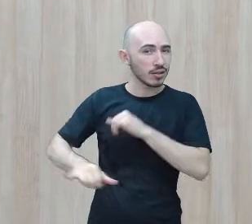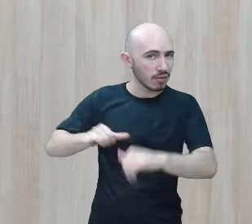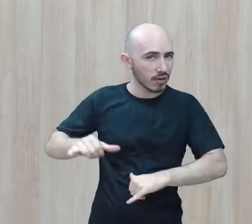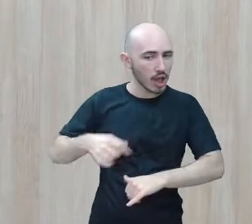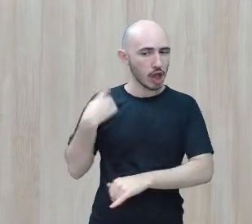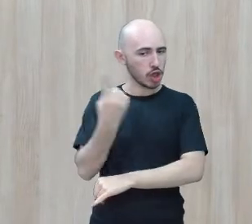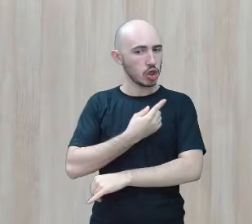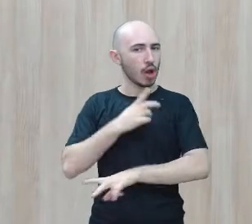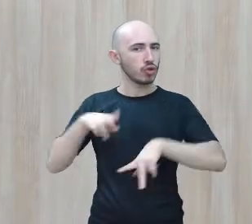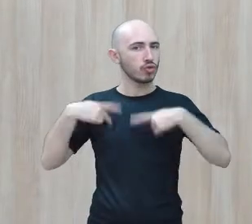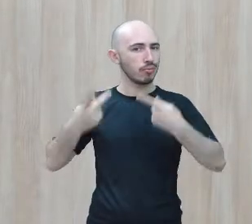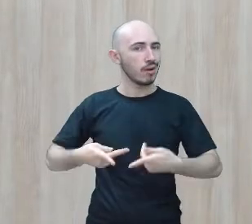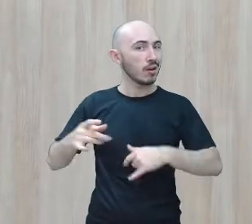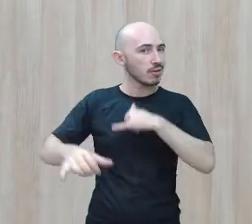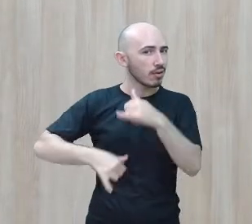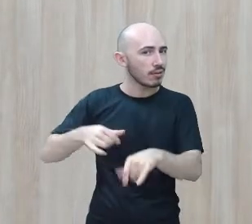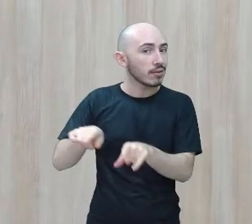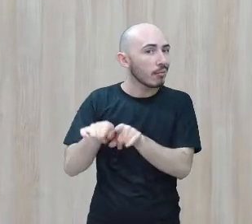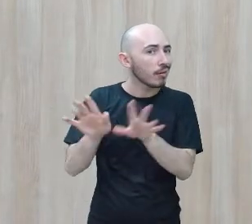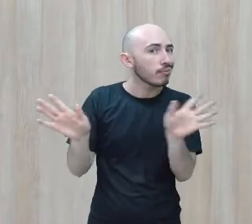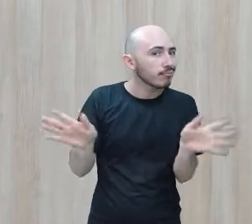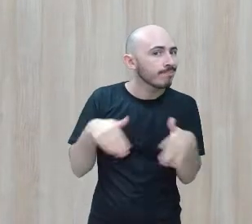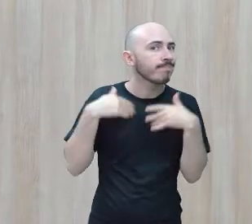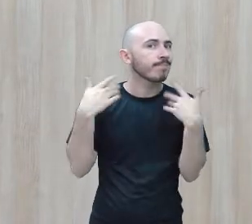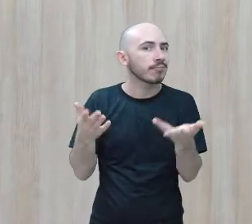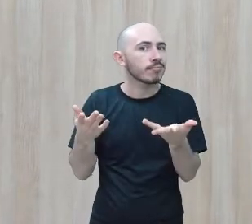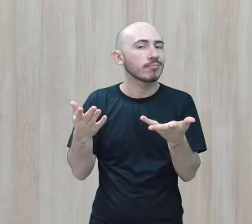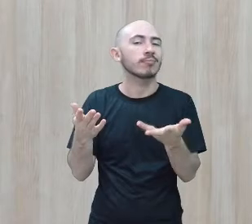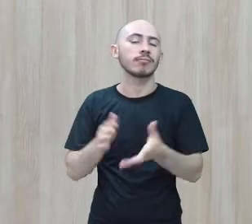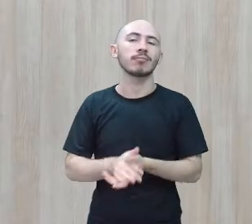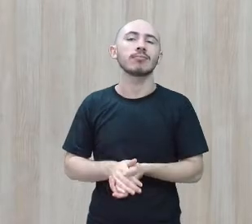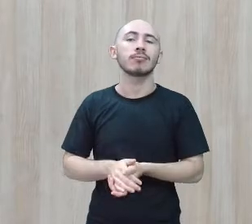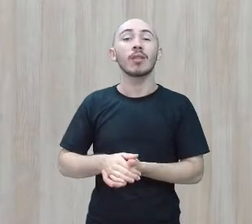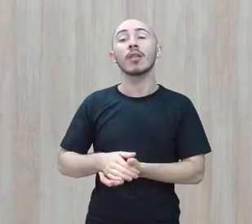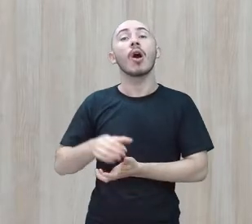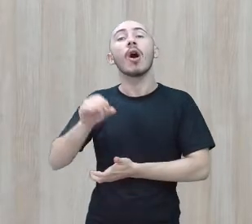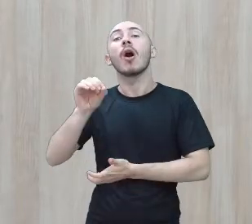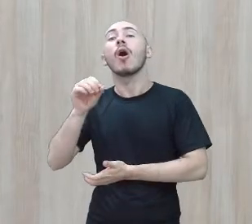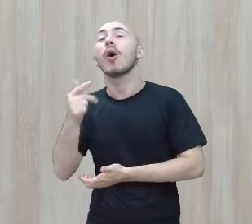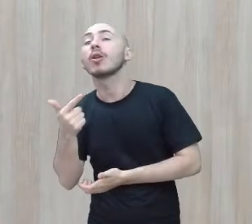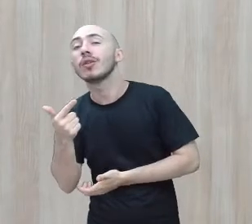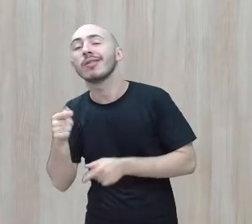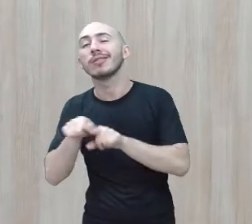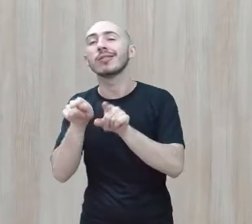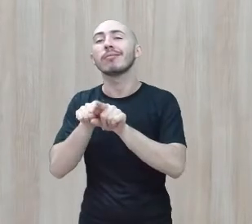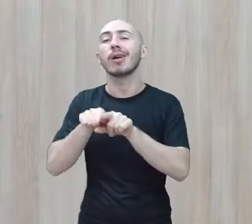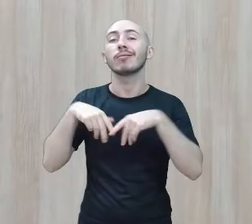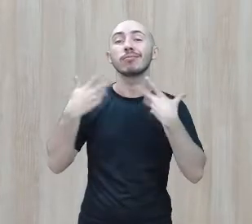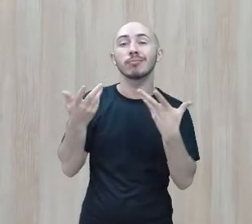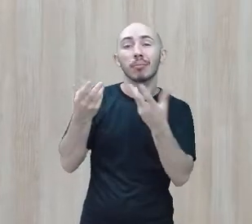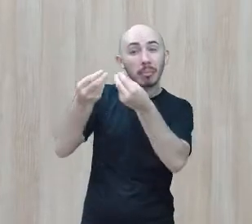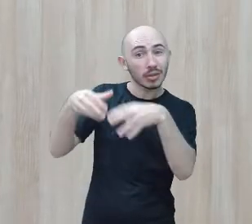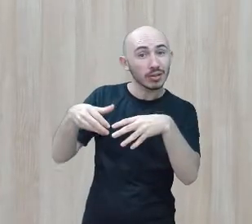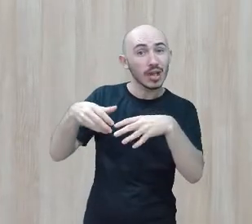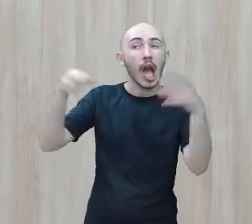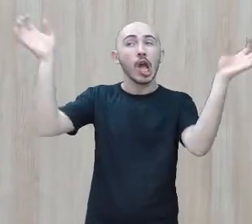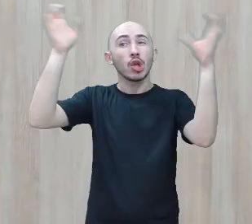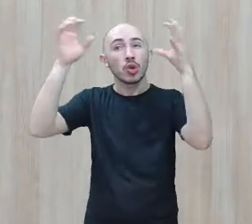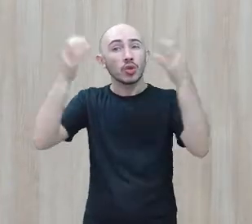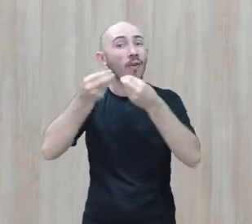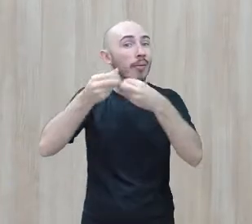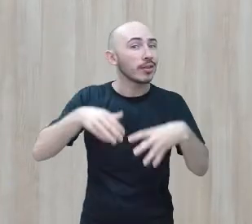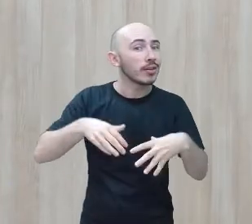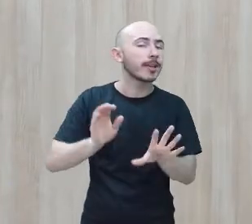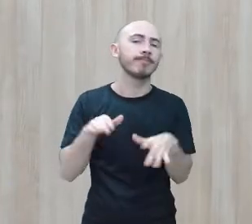nós aqui? E o nosso oxigênio? E a questão das chuvas? Então, é algo a se pensar. Então, quando a gente